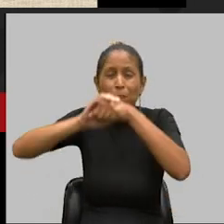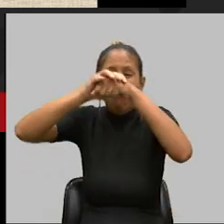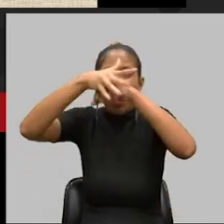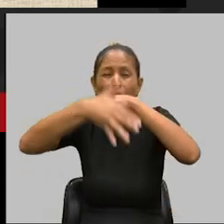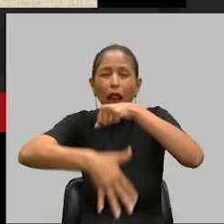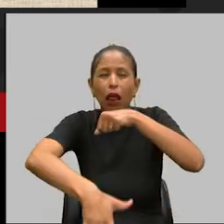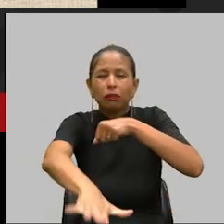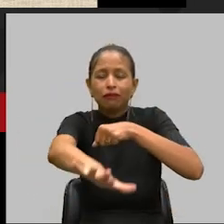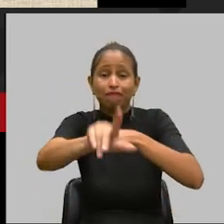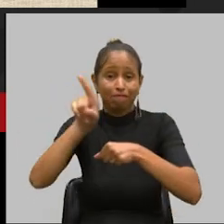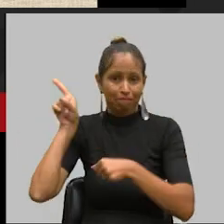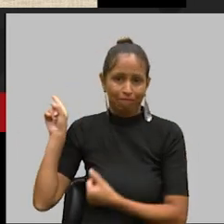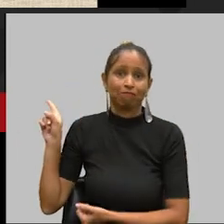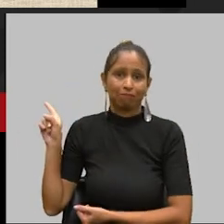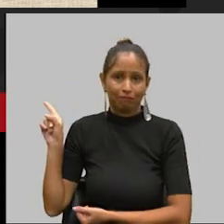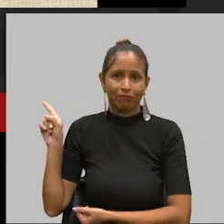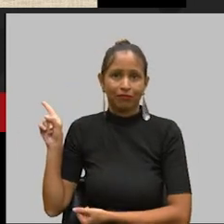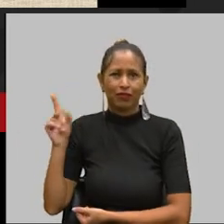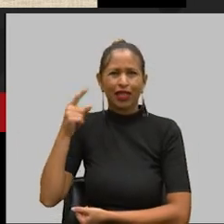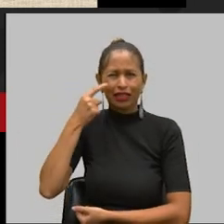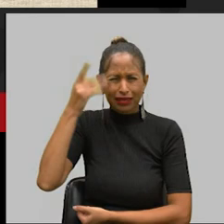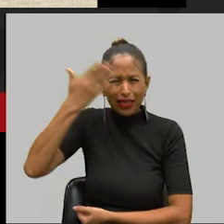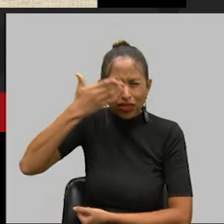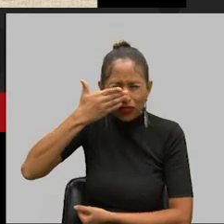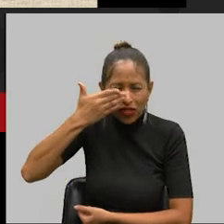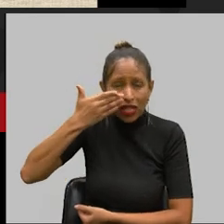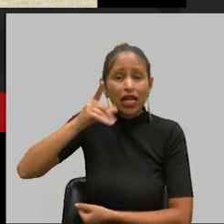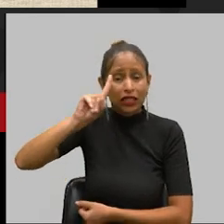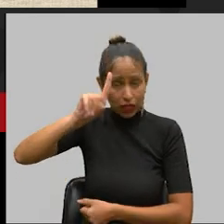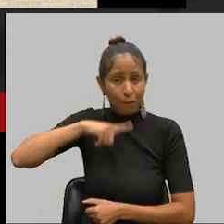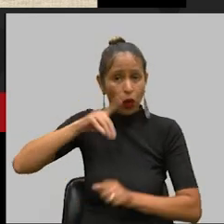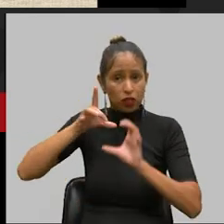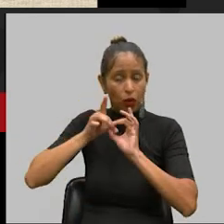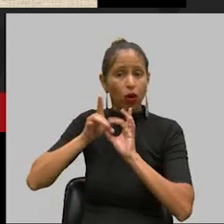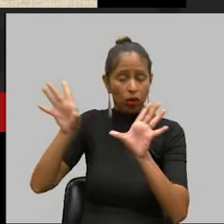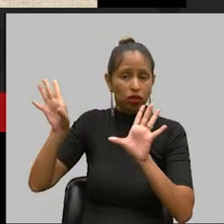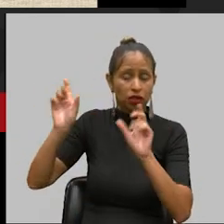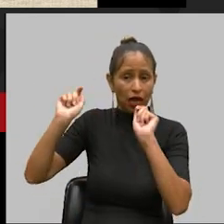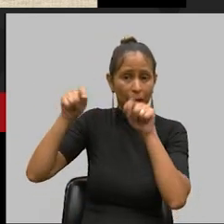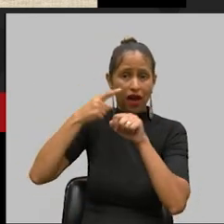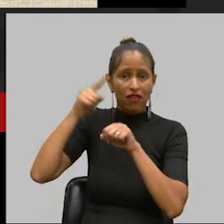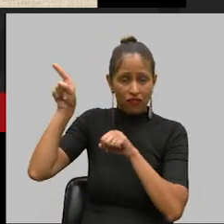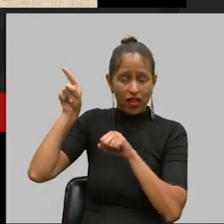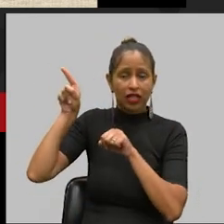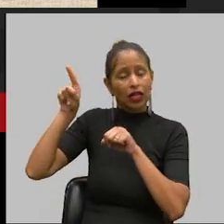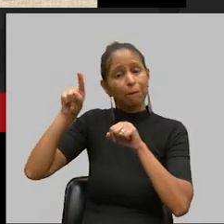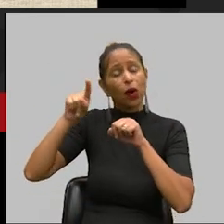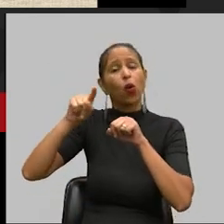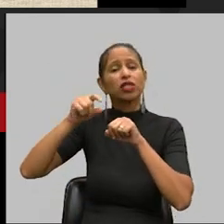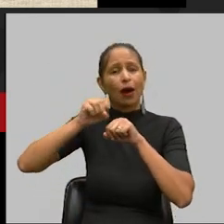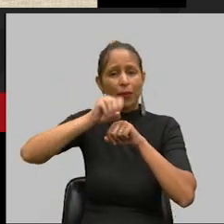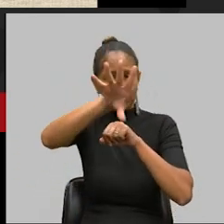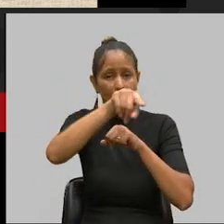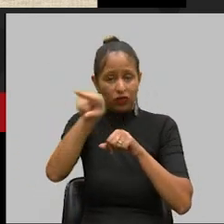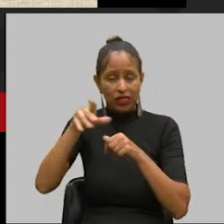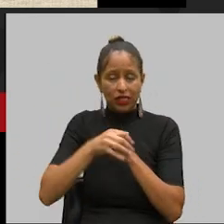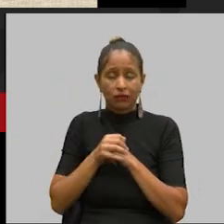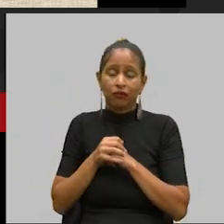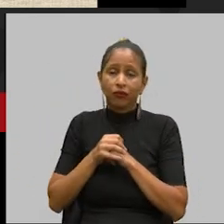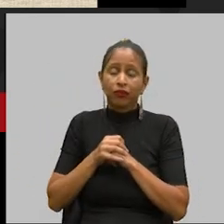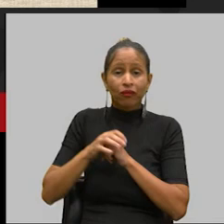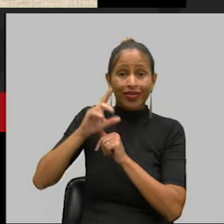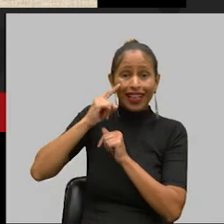barragem tá ruim de ver mas depois eu vou posso disponibilizar Imagino que também Vai disponibilizar aqui Vocês